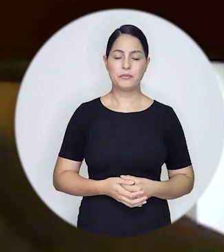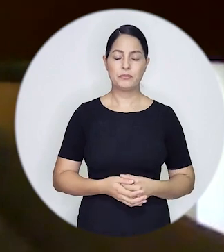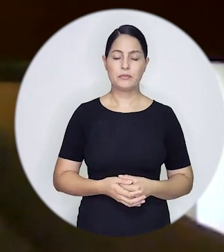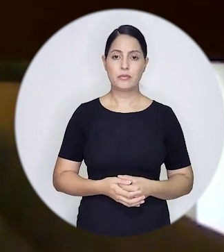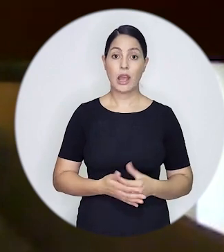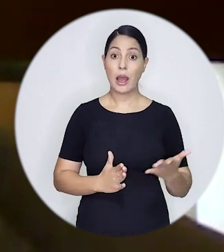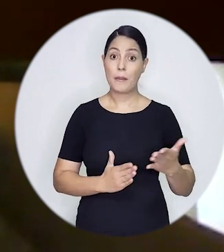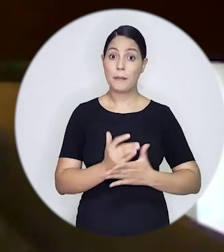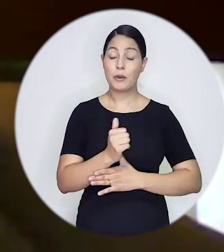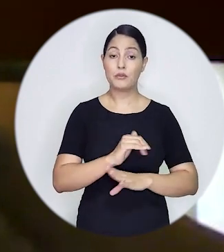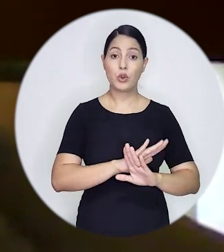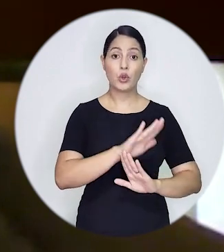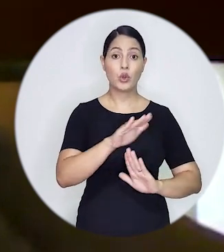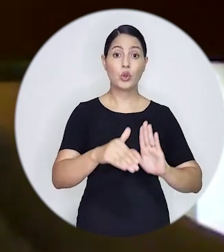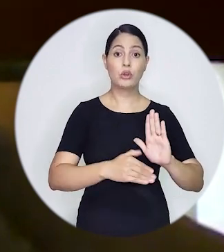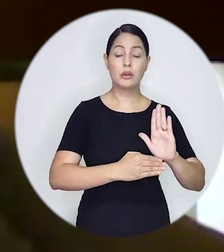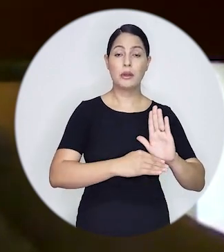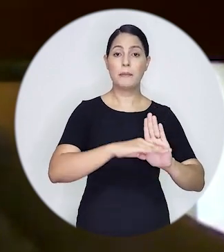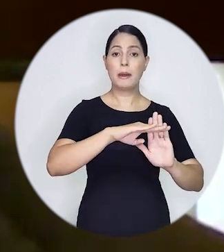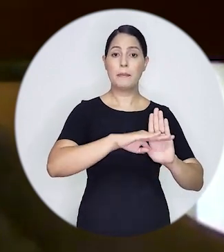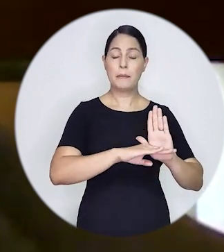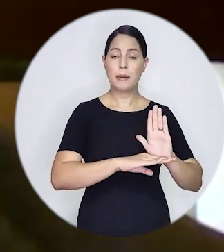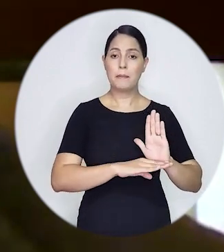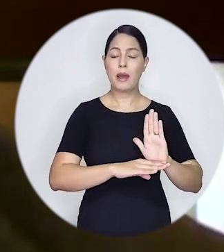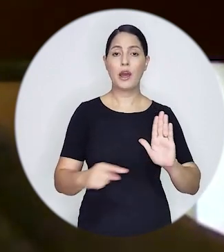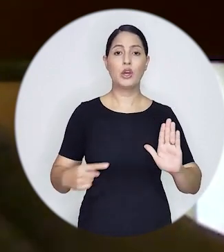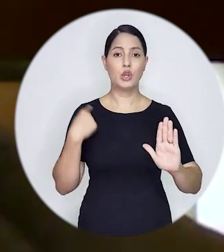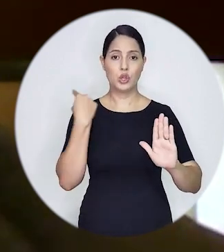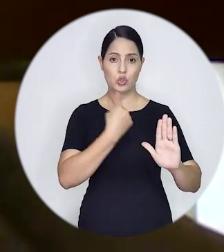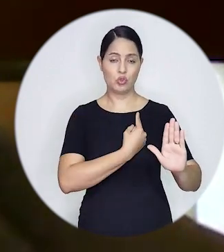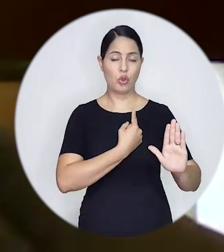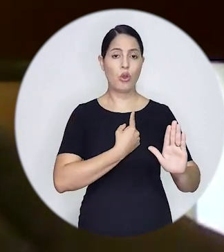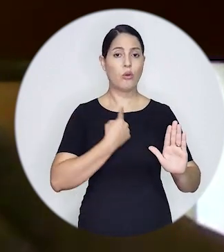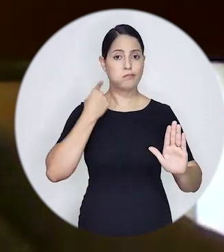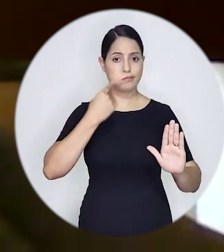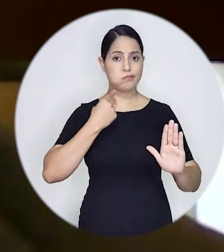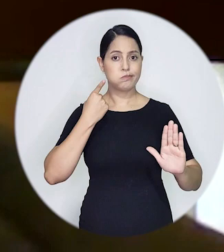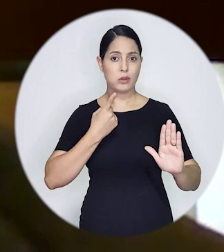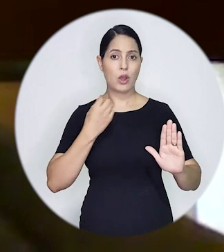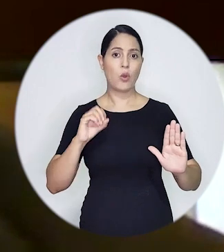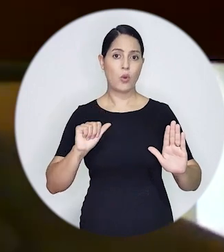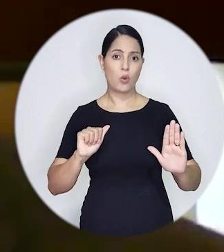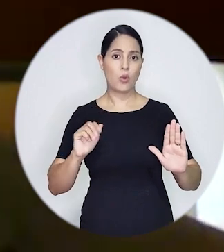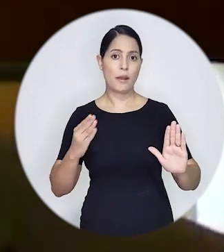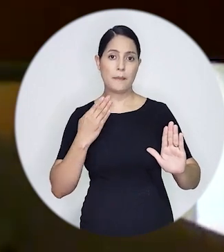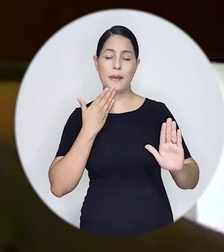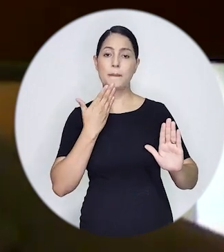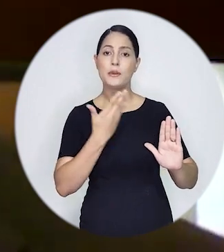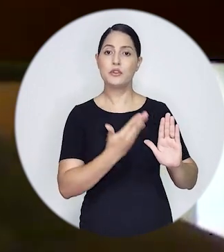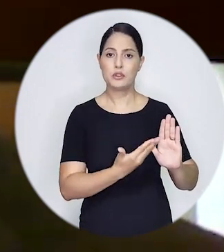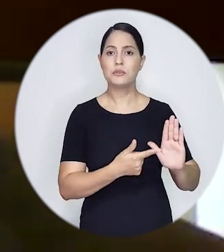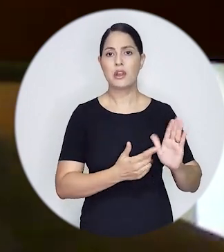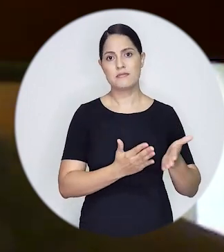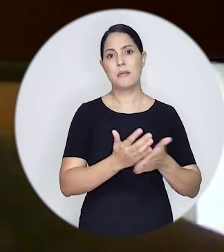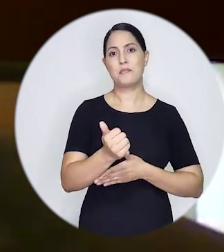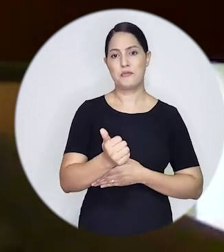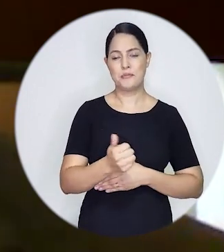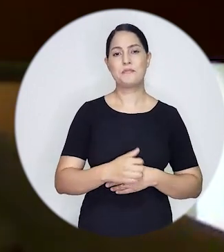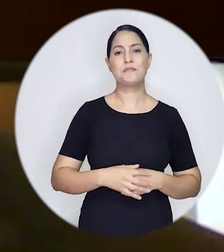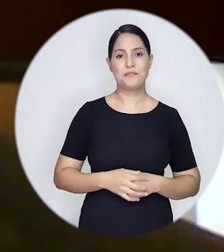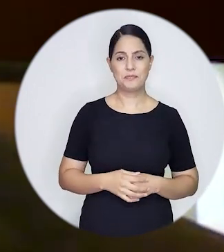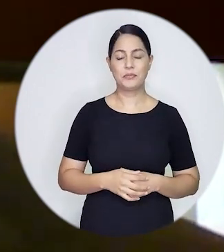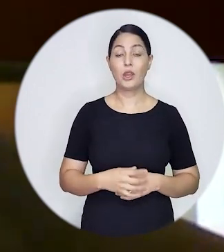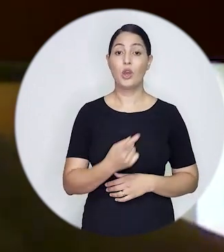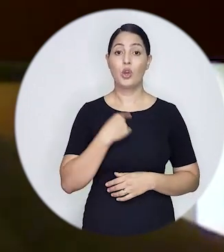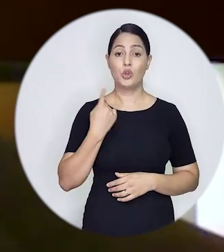atividade estabelecida nesse novo Código de Ética é muito importante porque ele tem que conhecer